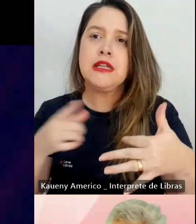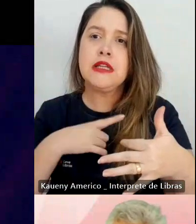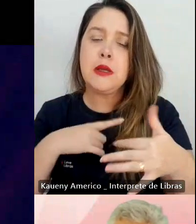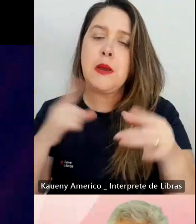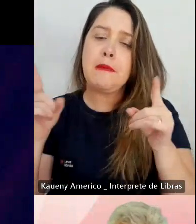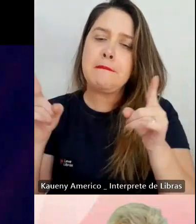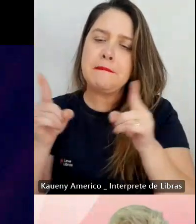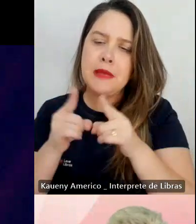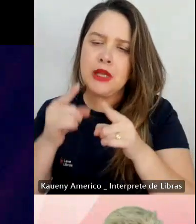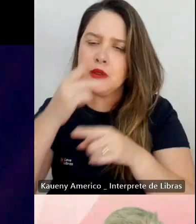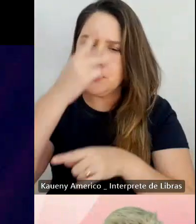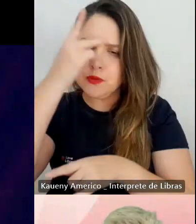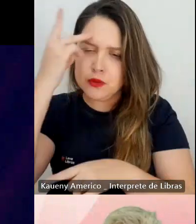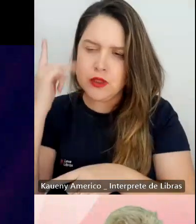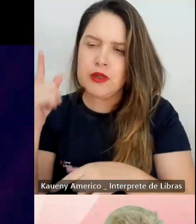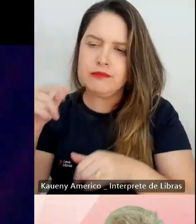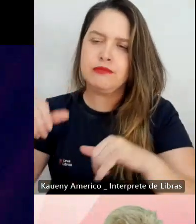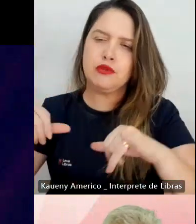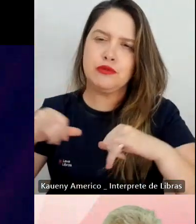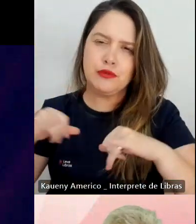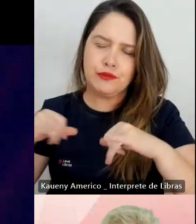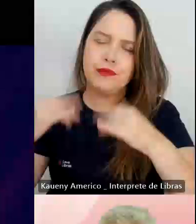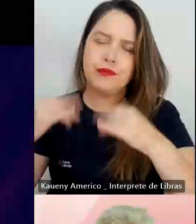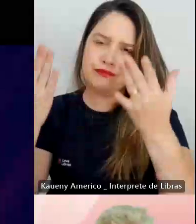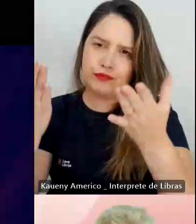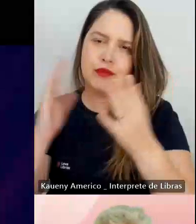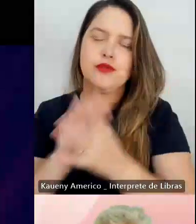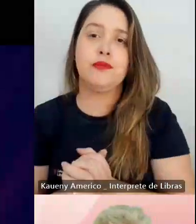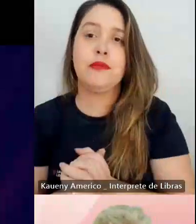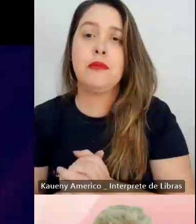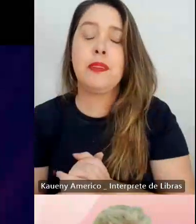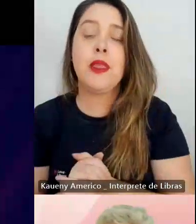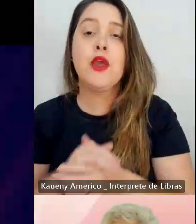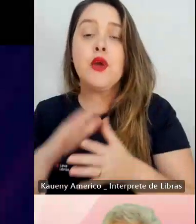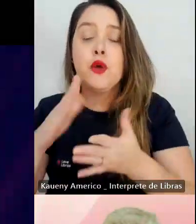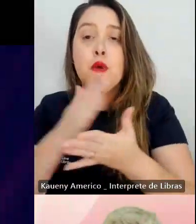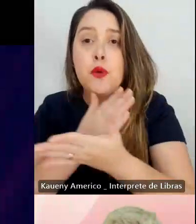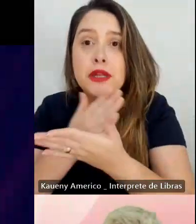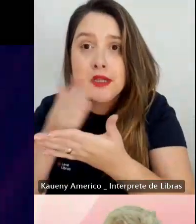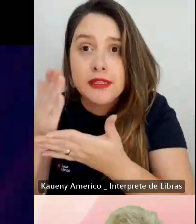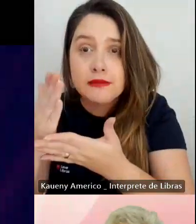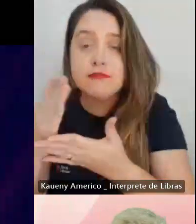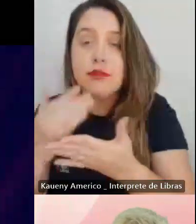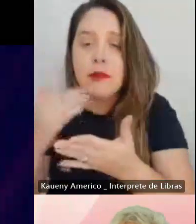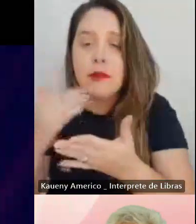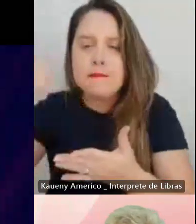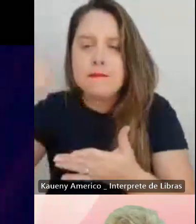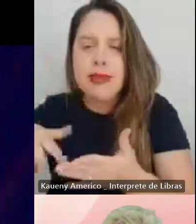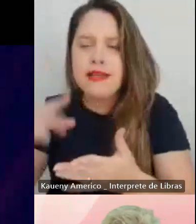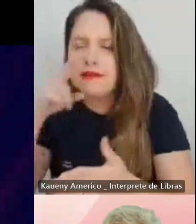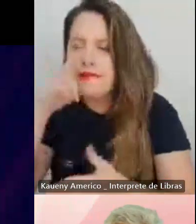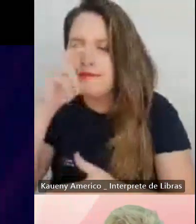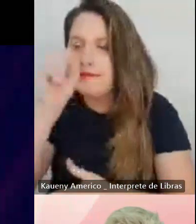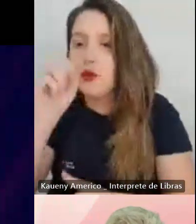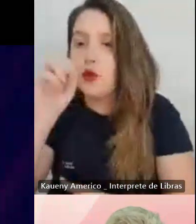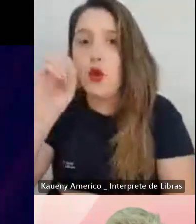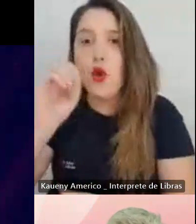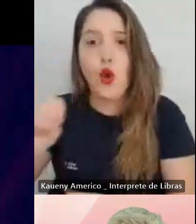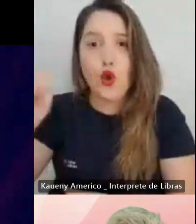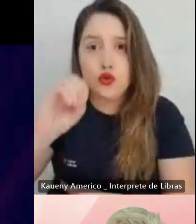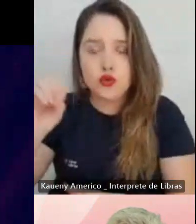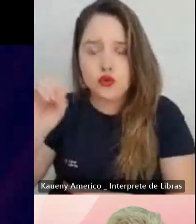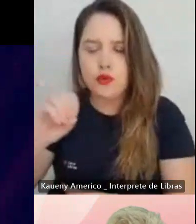viessem a sofrer com isso. E o início mais forte foi em outubro de 97, por isso o